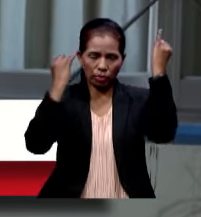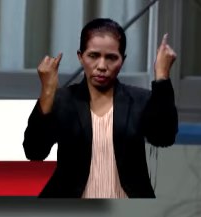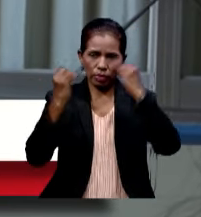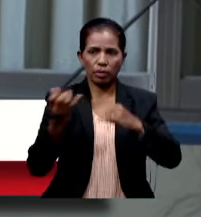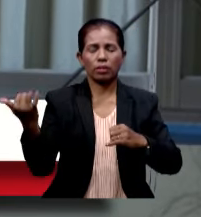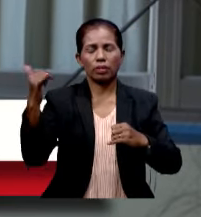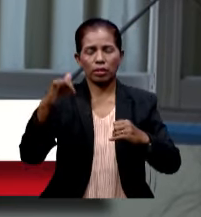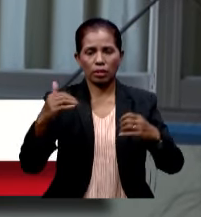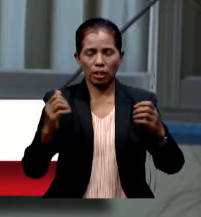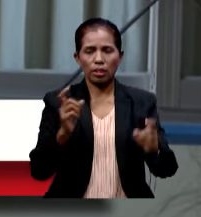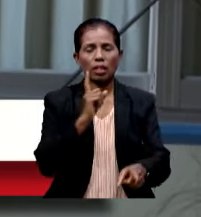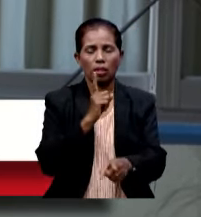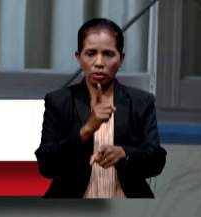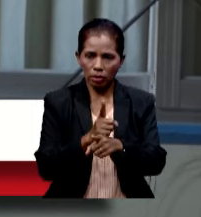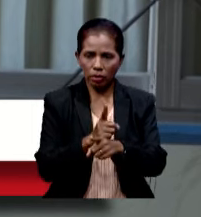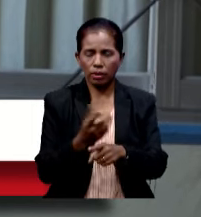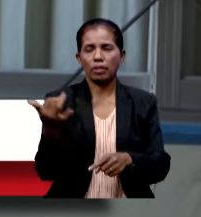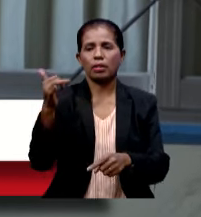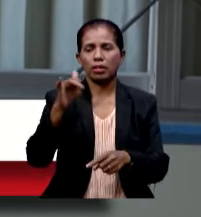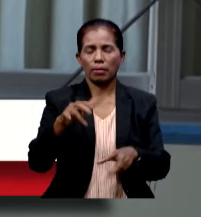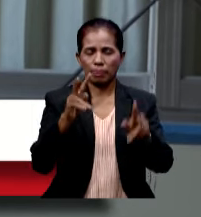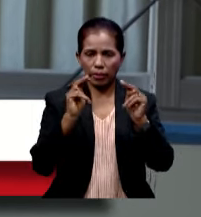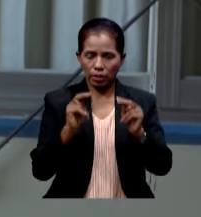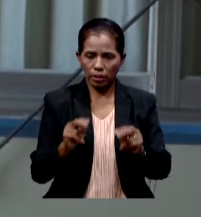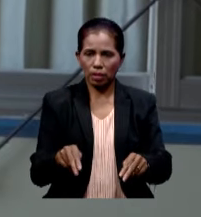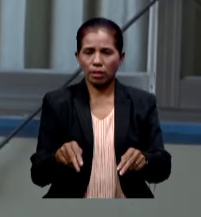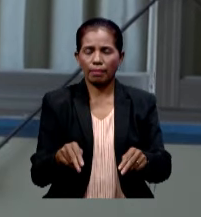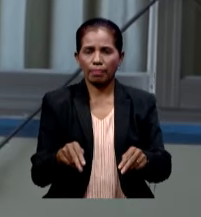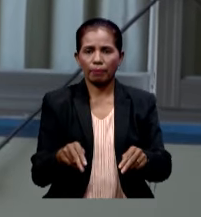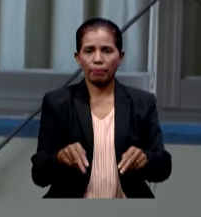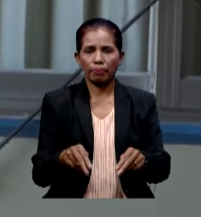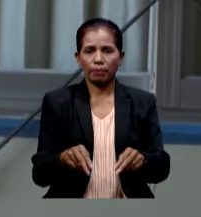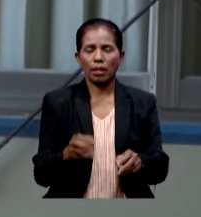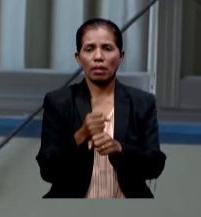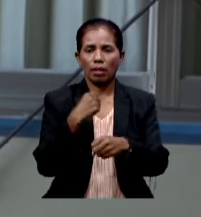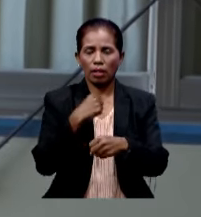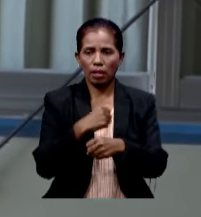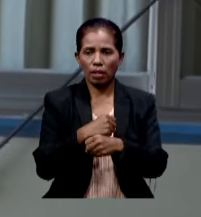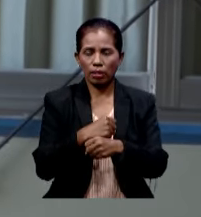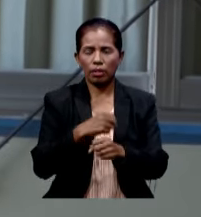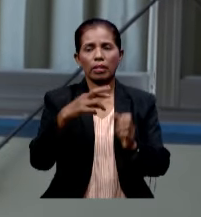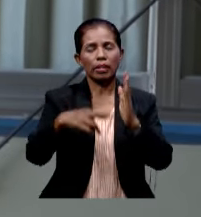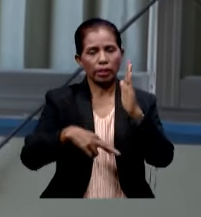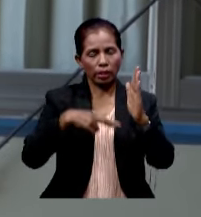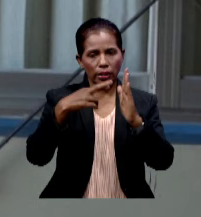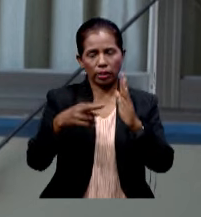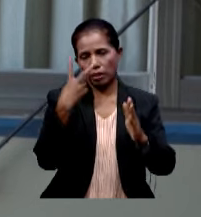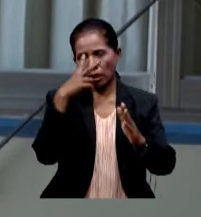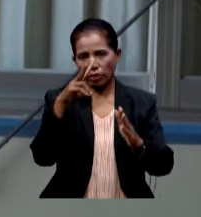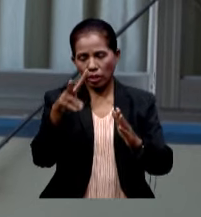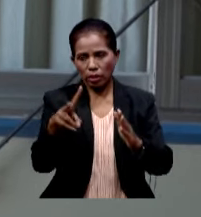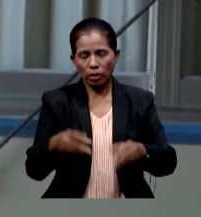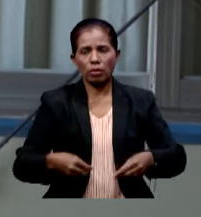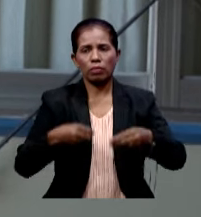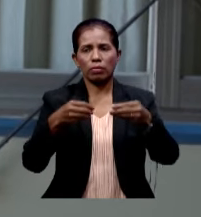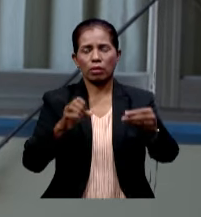iha razões, sira ne be, sira precisa atu halo medidas e intervenções sira, para em princípio